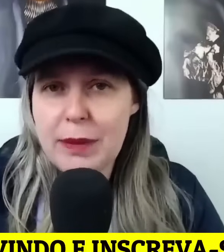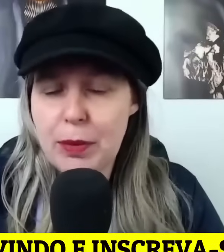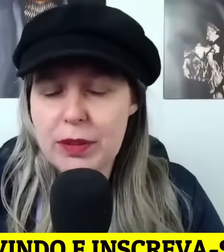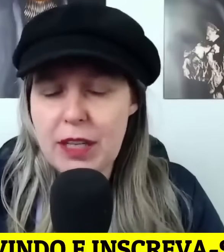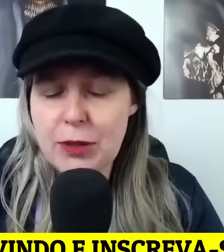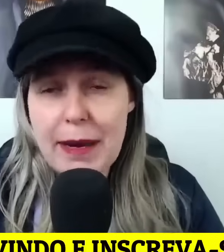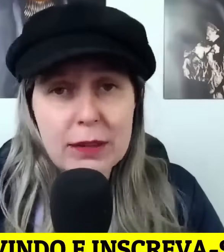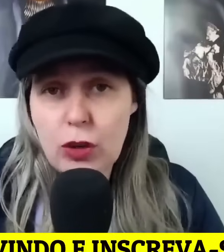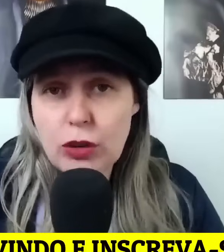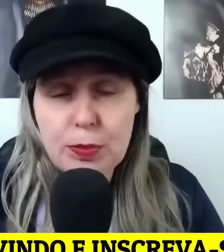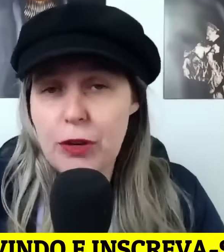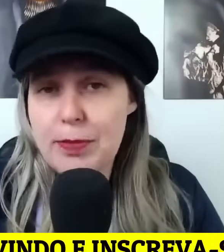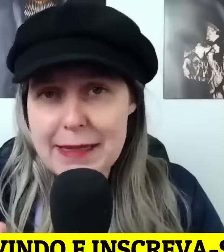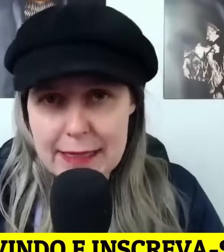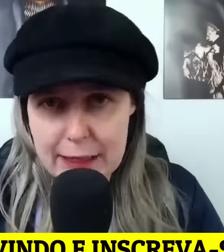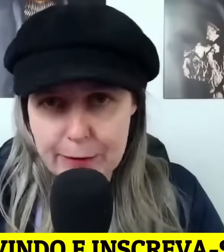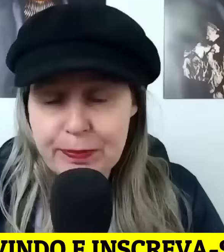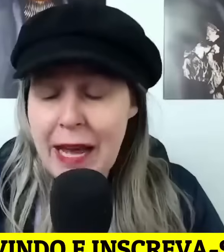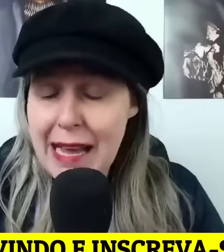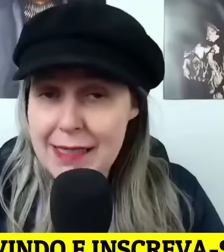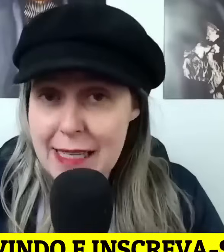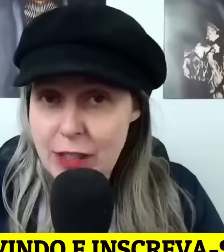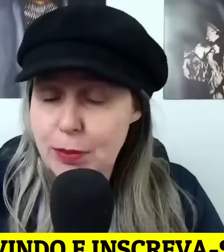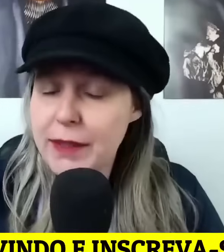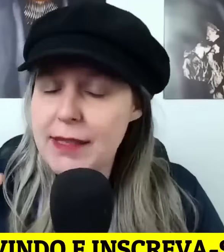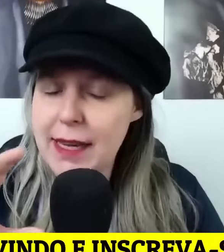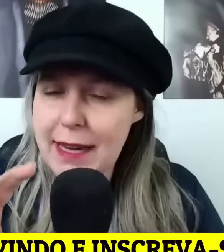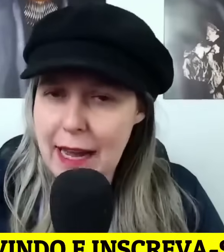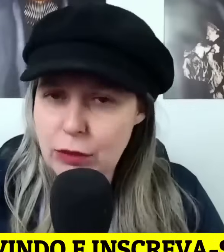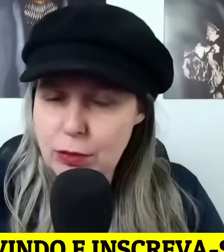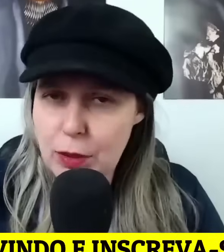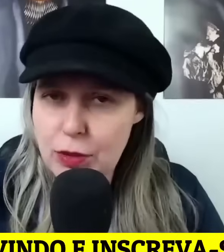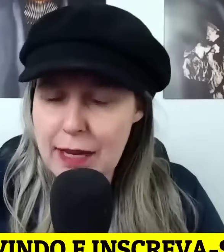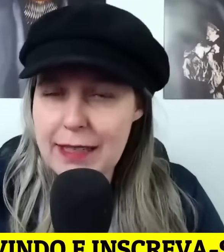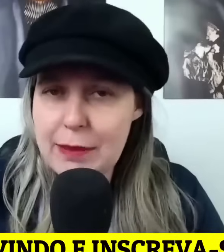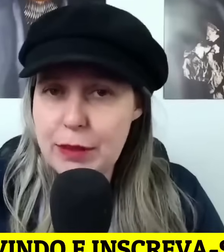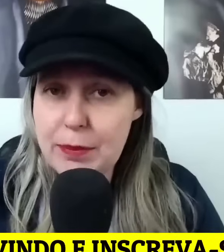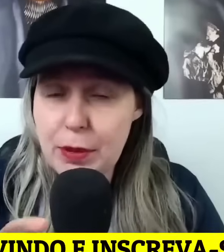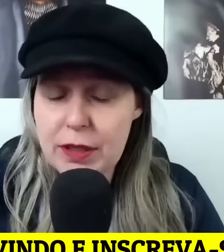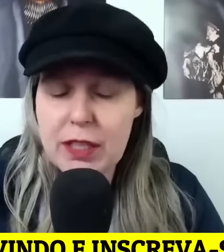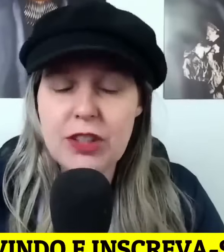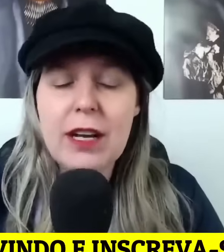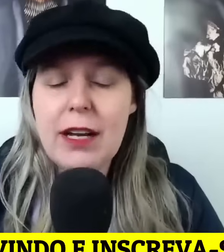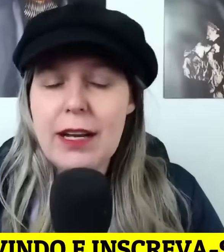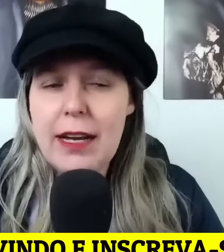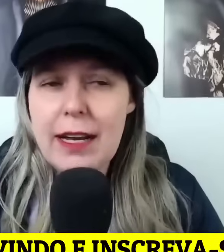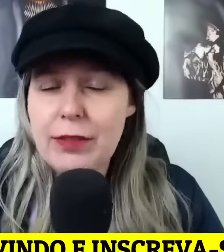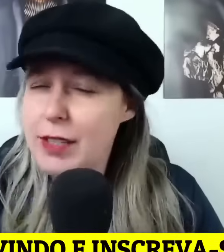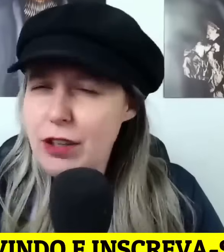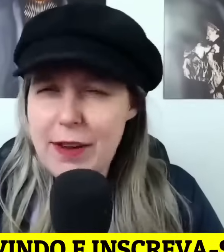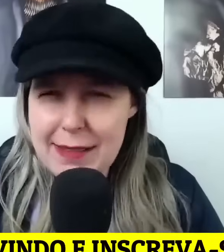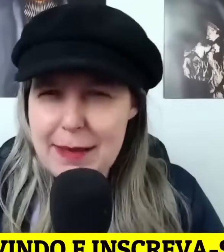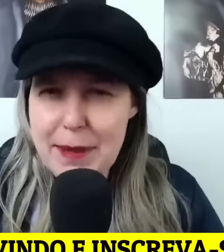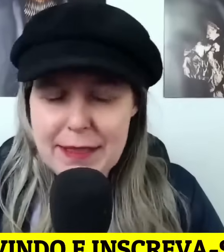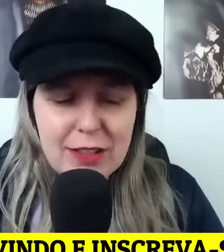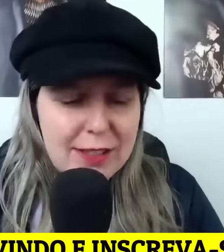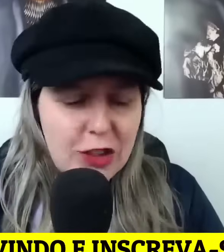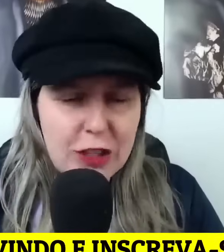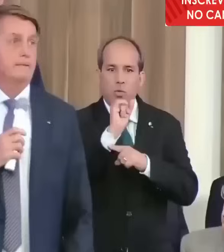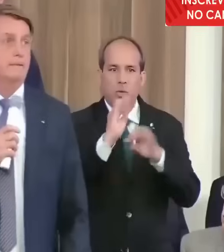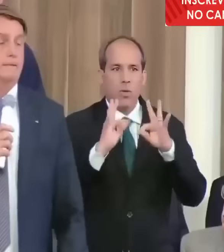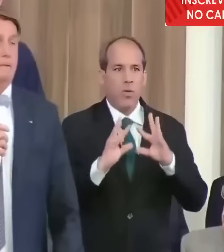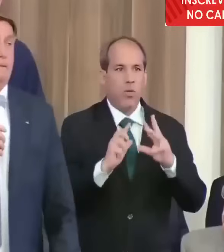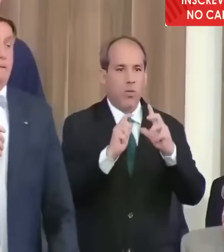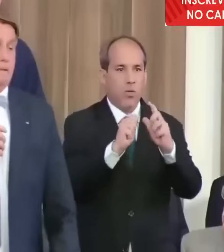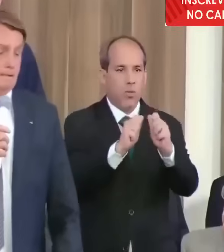mas muito importante para todo o povo brasileiro. Assistam, porque esse recado do Bolsonaro, ele é muito importante. Você não vai se arrepender